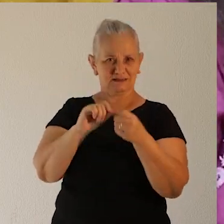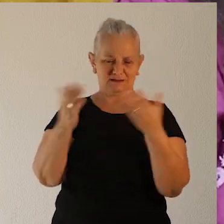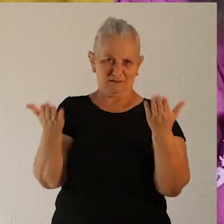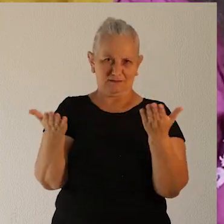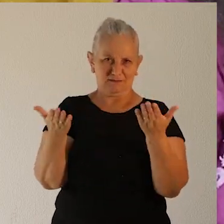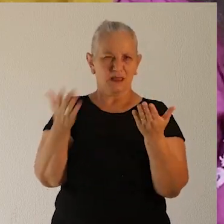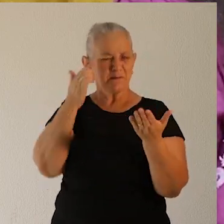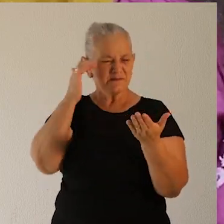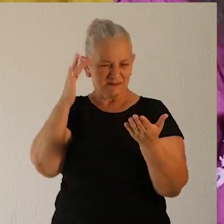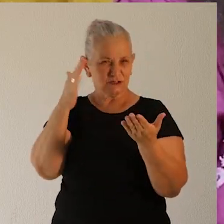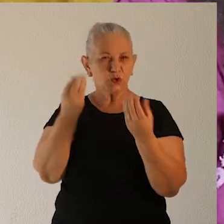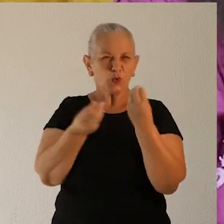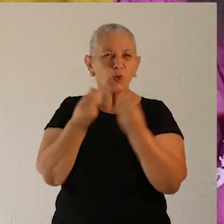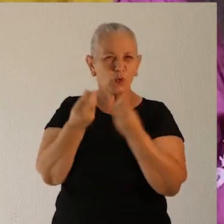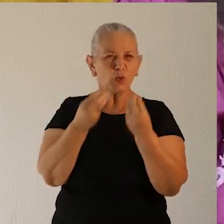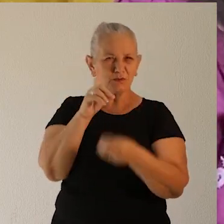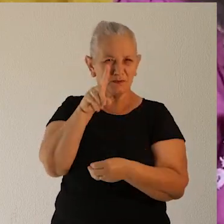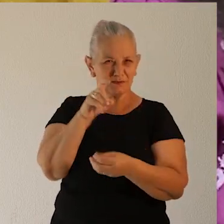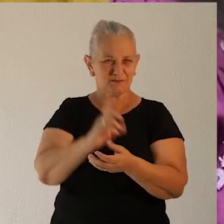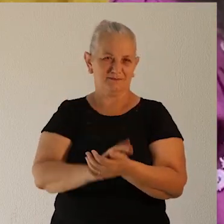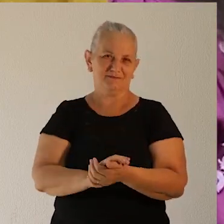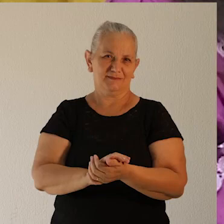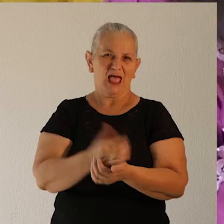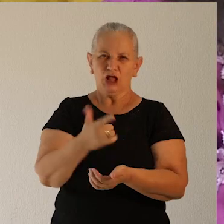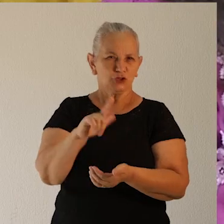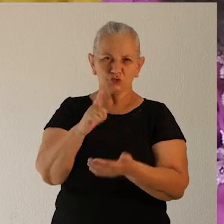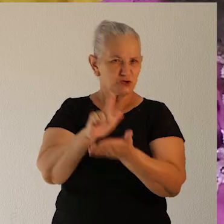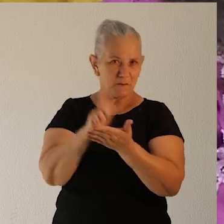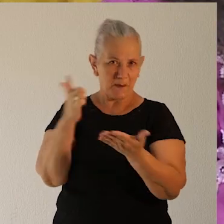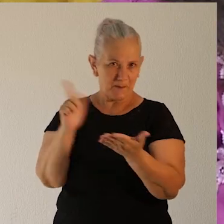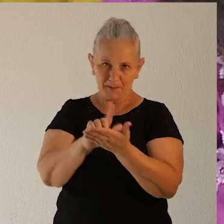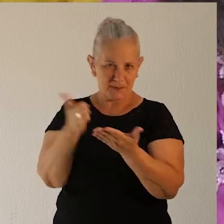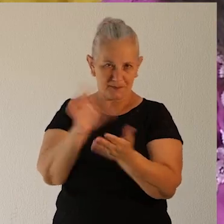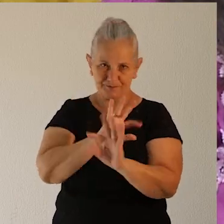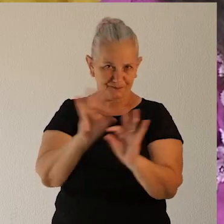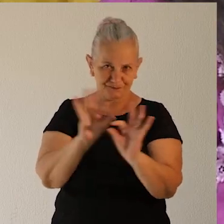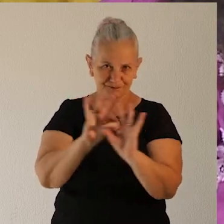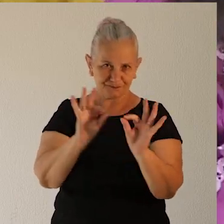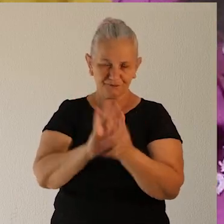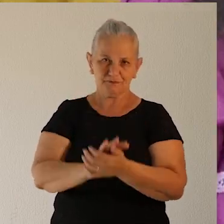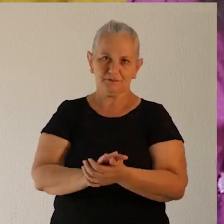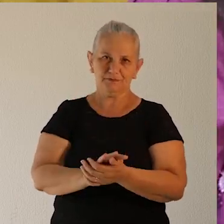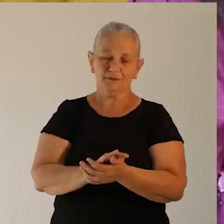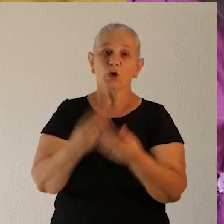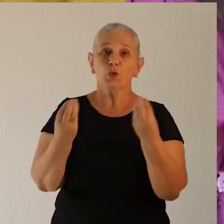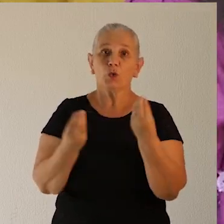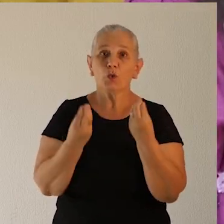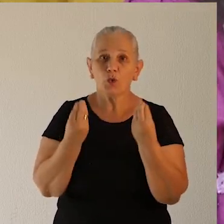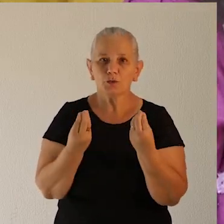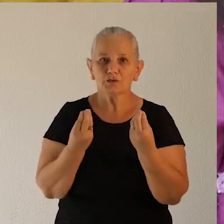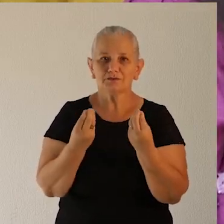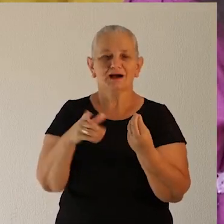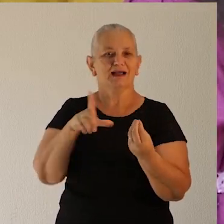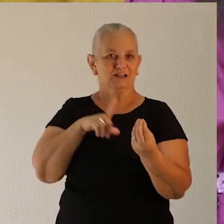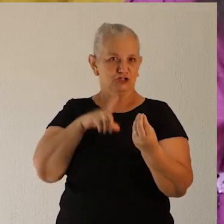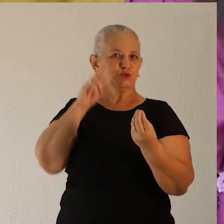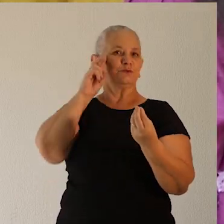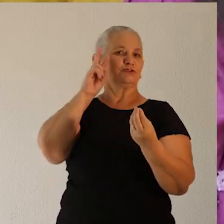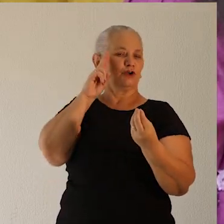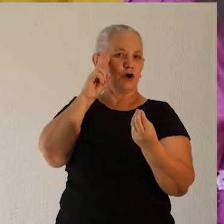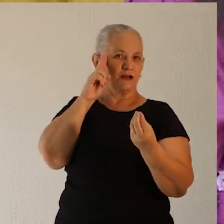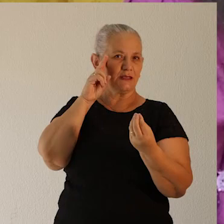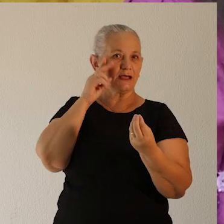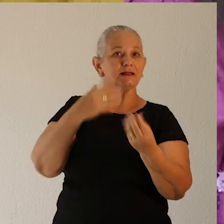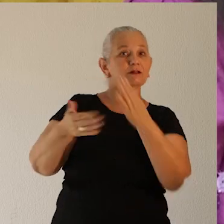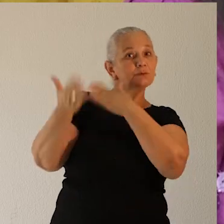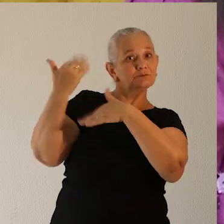é? Antigamente não existia papel, então a gente fez uma letrinha assim em cima também da historinha. Assim. Antigamente,